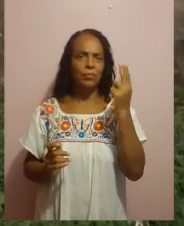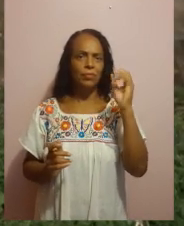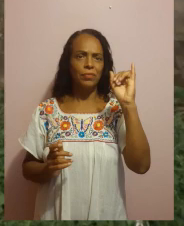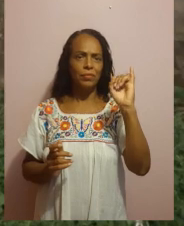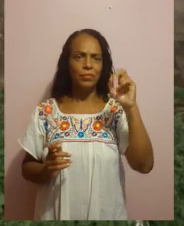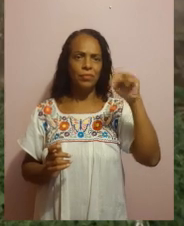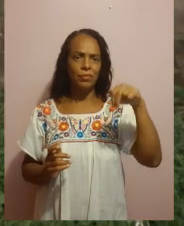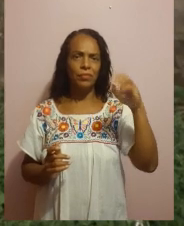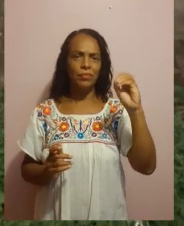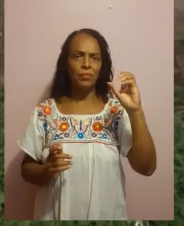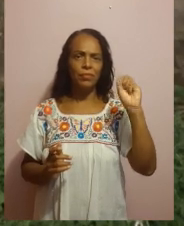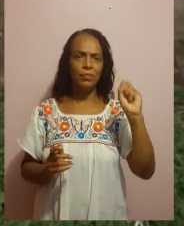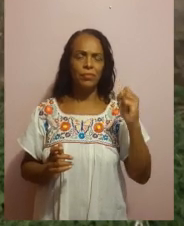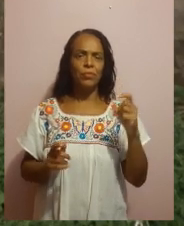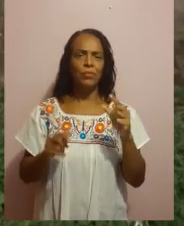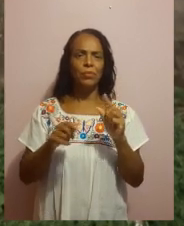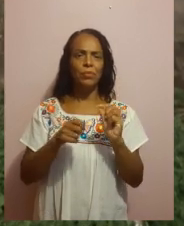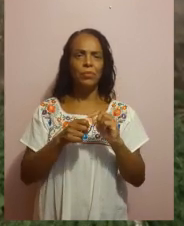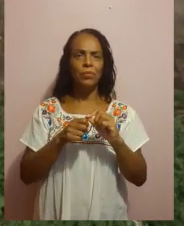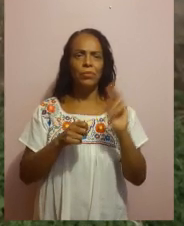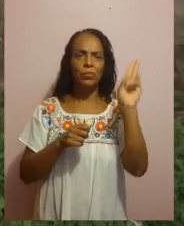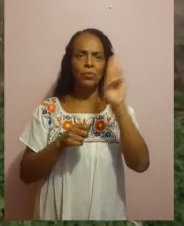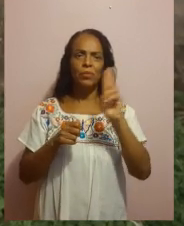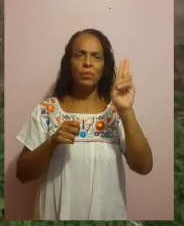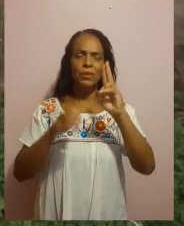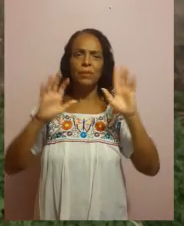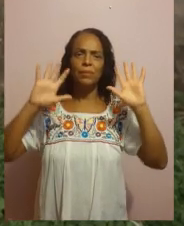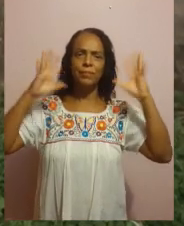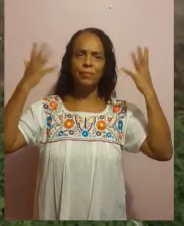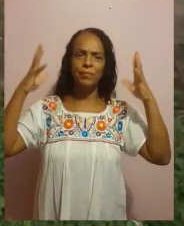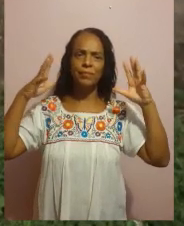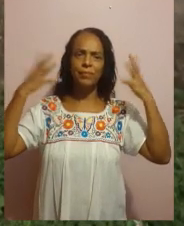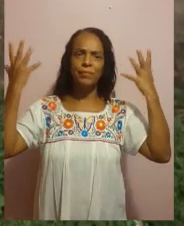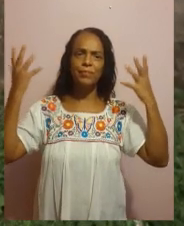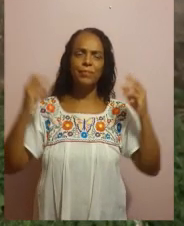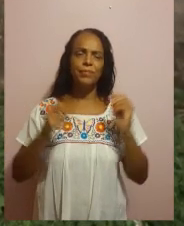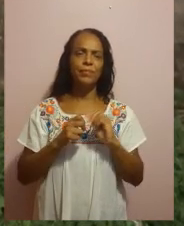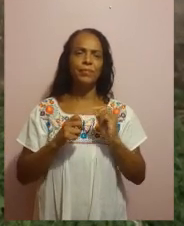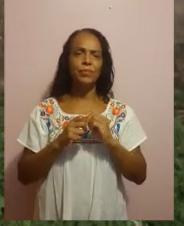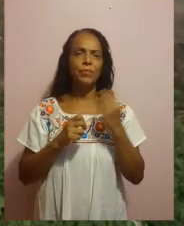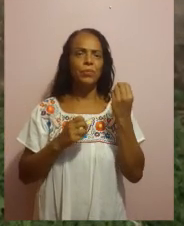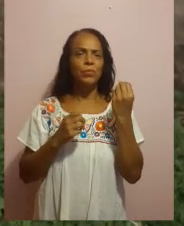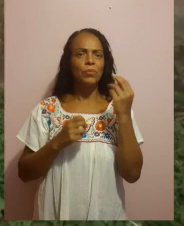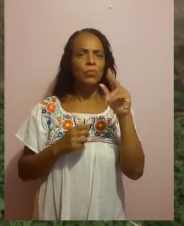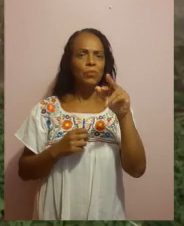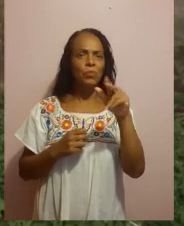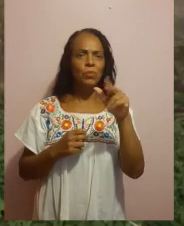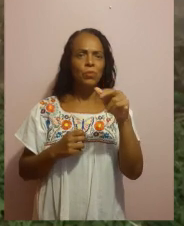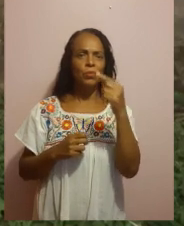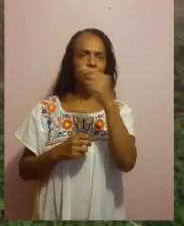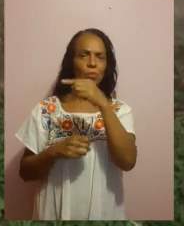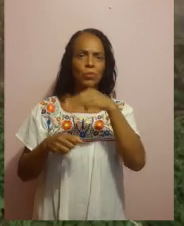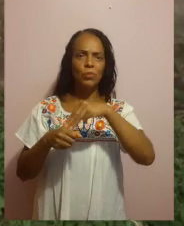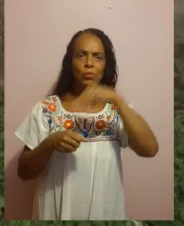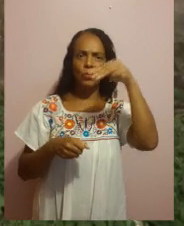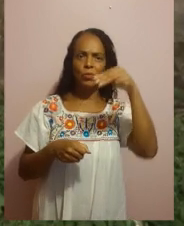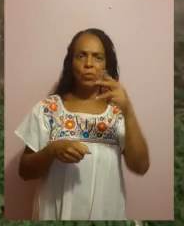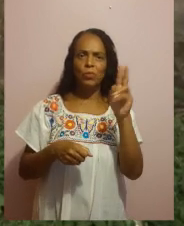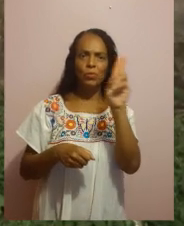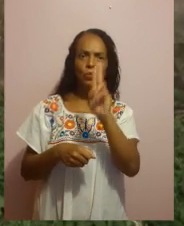diversões, para serem aplicadas conforme ele praticava no